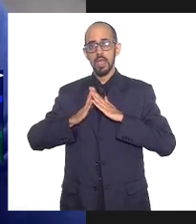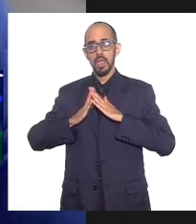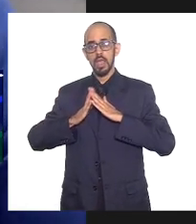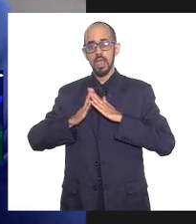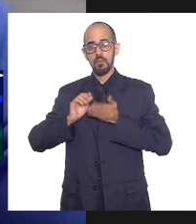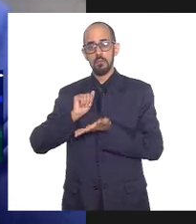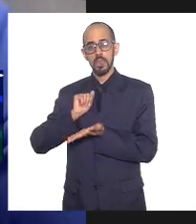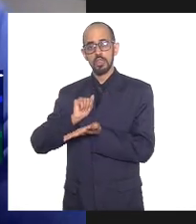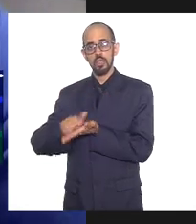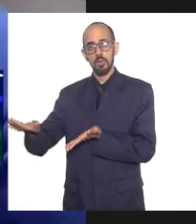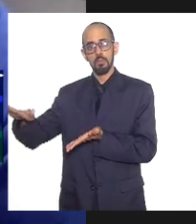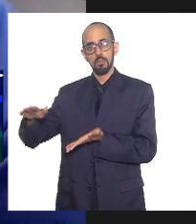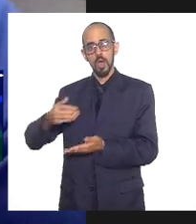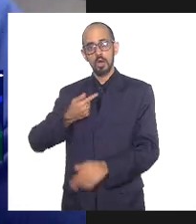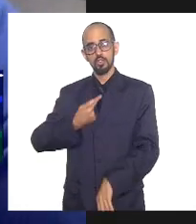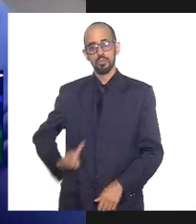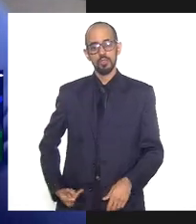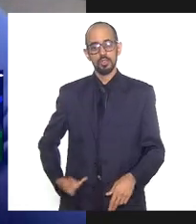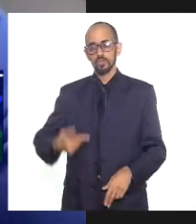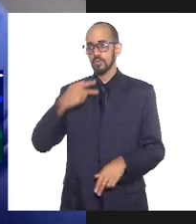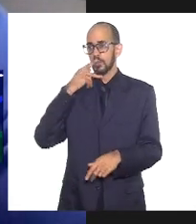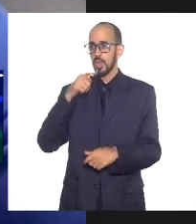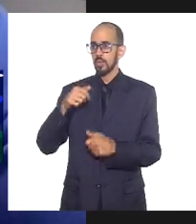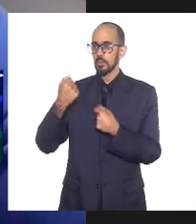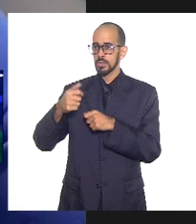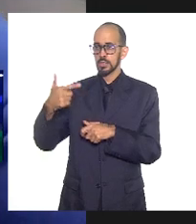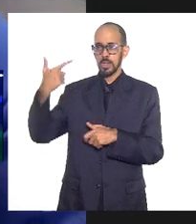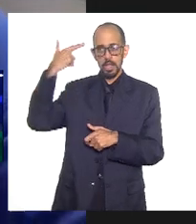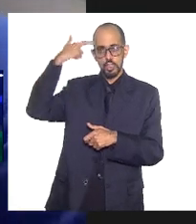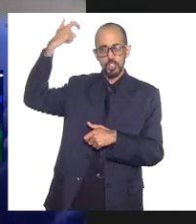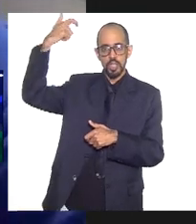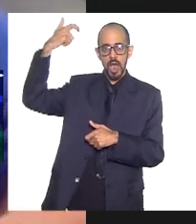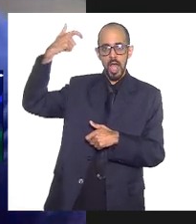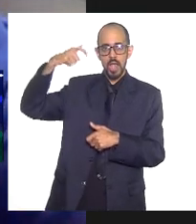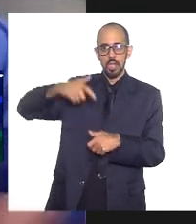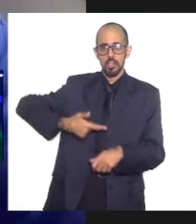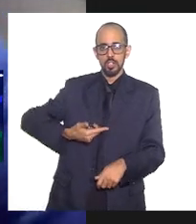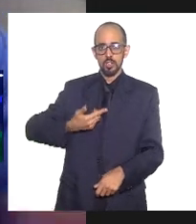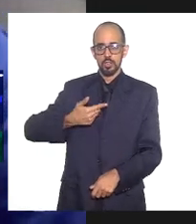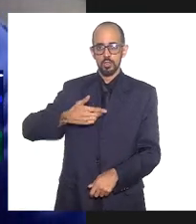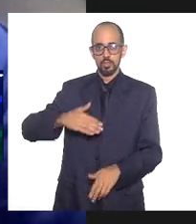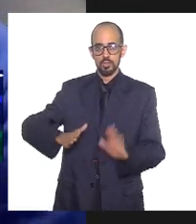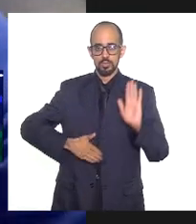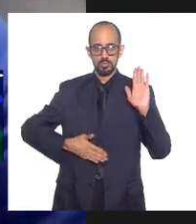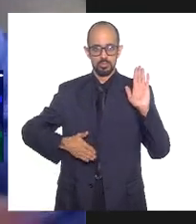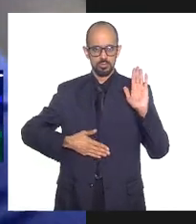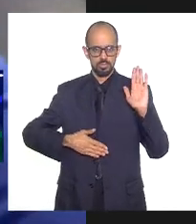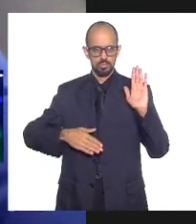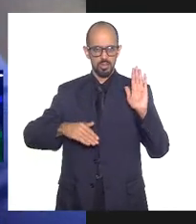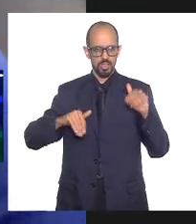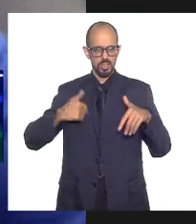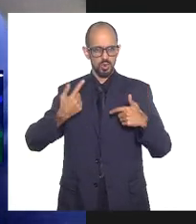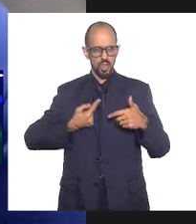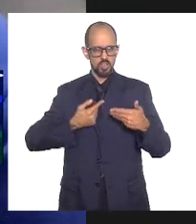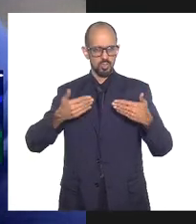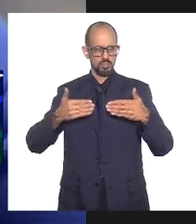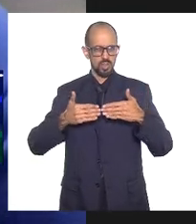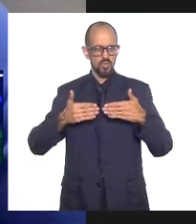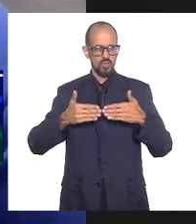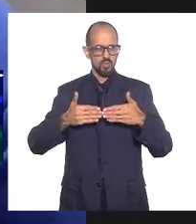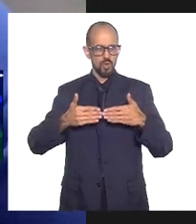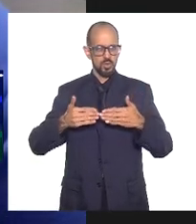que era para mirar e atirar na cabecinha. E aí vem vestir aqui, ah, não, somos a favor